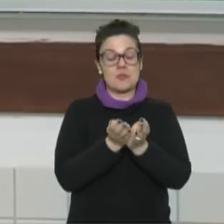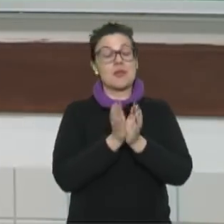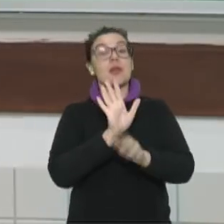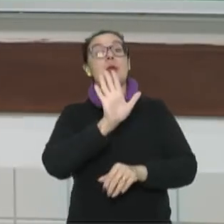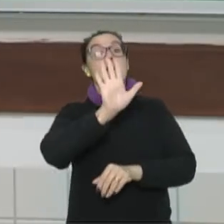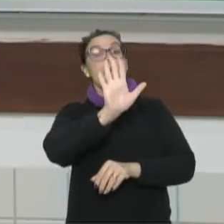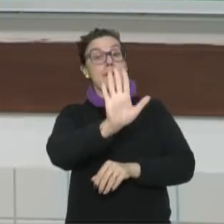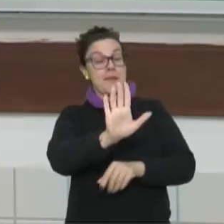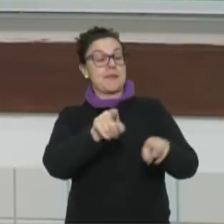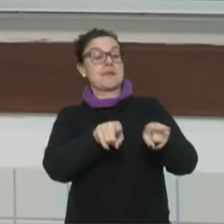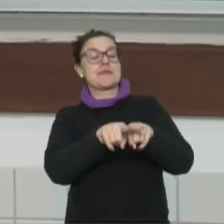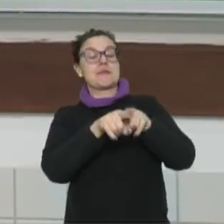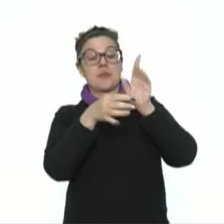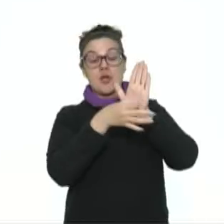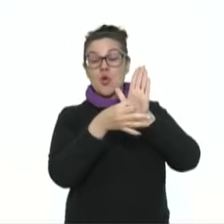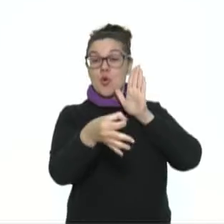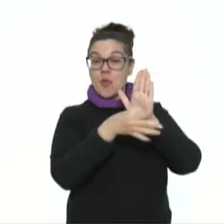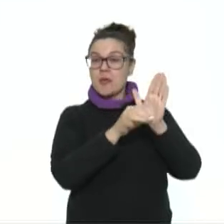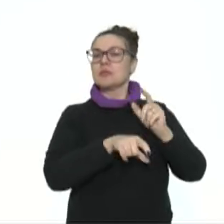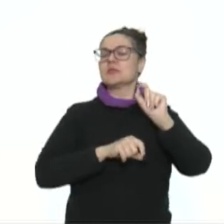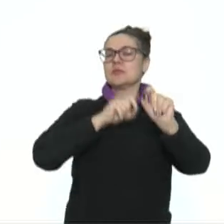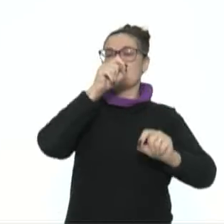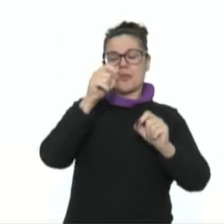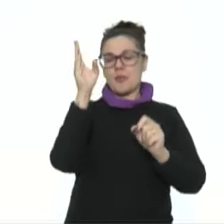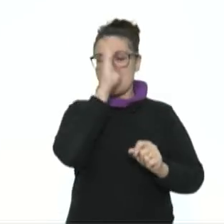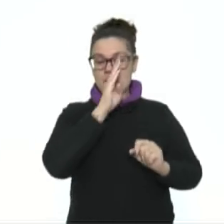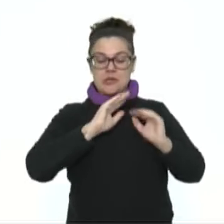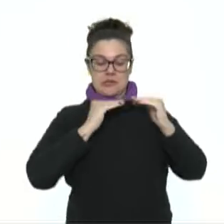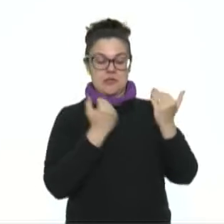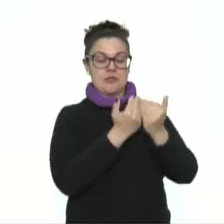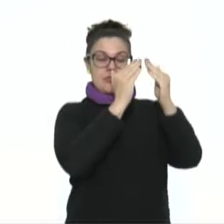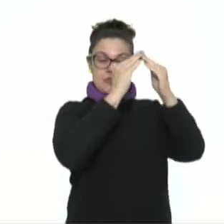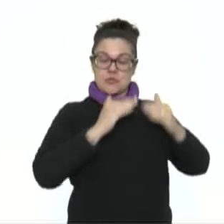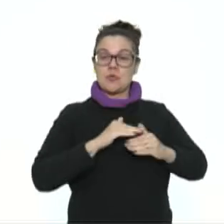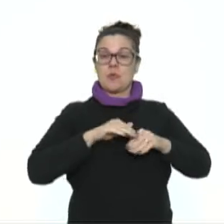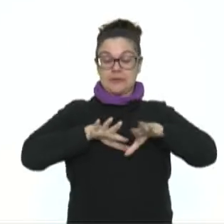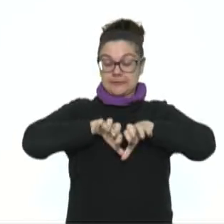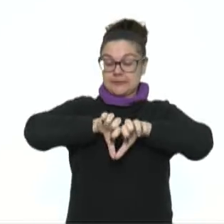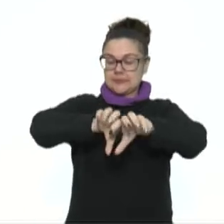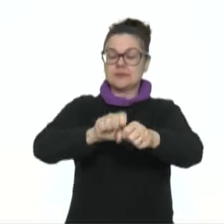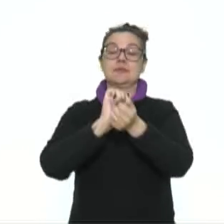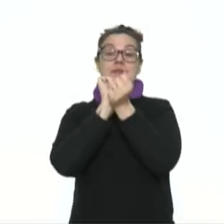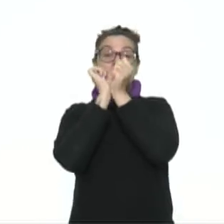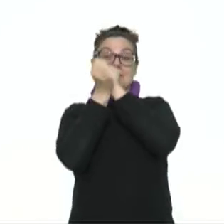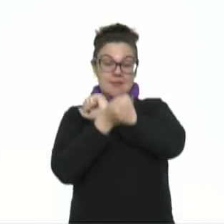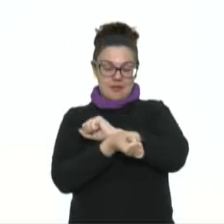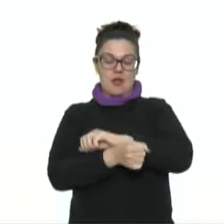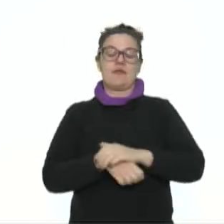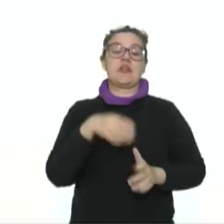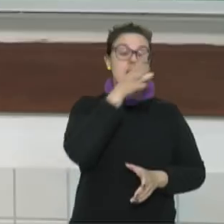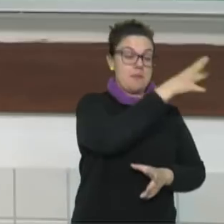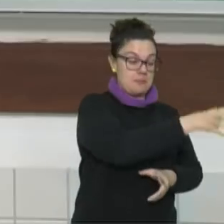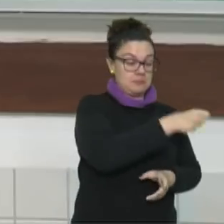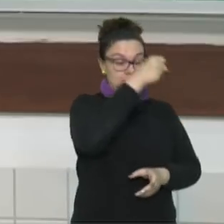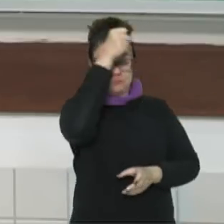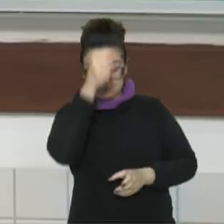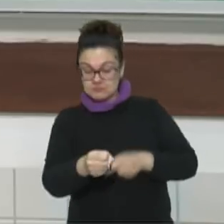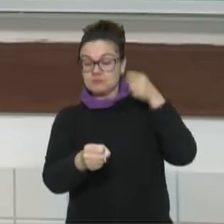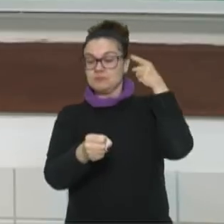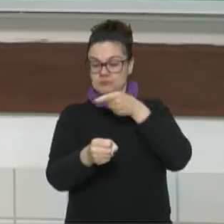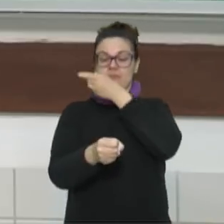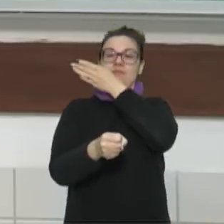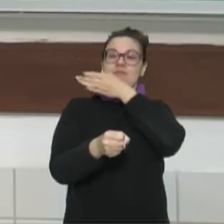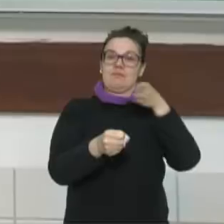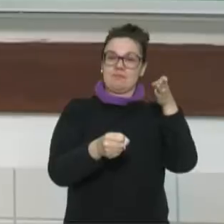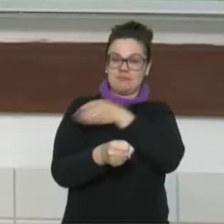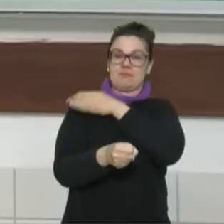mas também criticar o Brasil colônia, né, que utiliza de trabalho escravista, né? Então, que trouxe as pessoas de forma forçada,